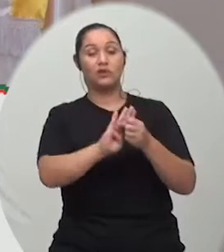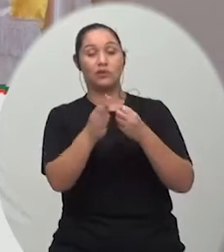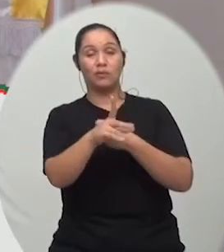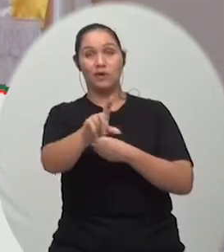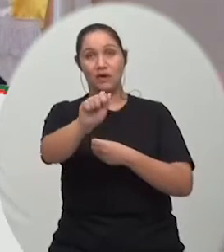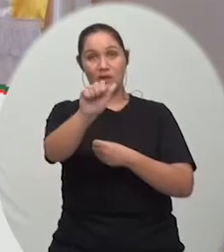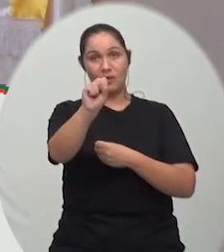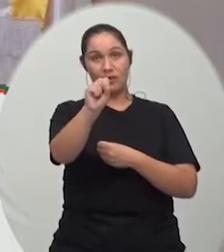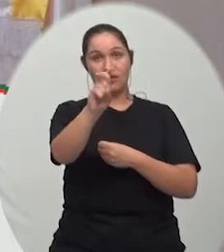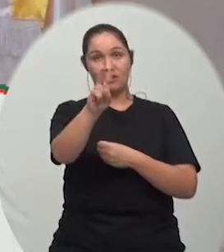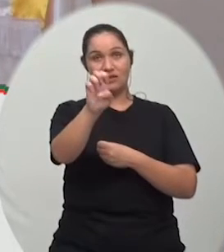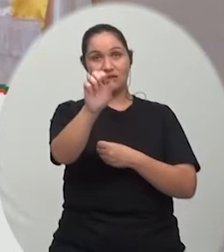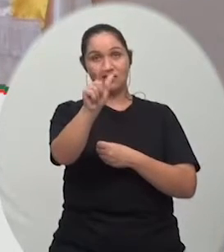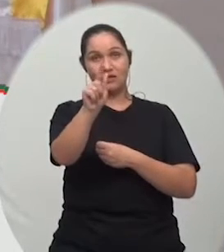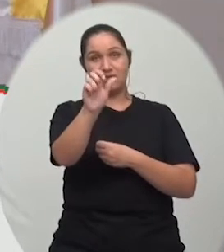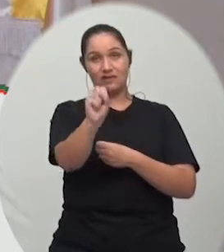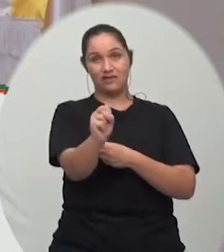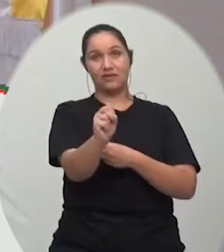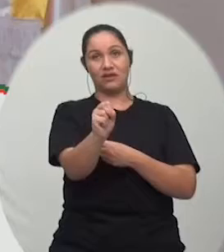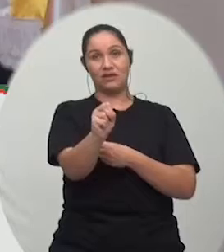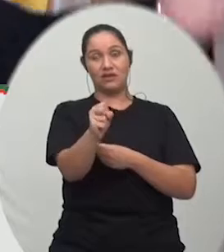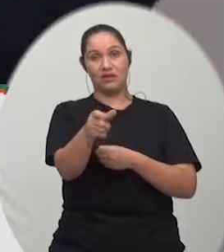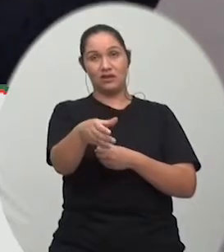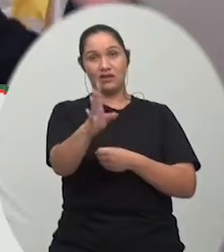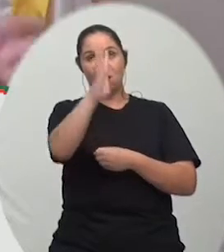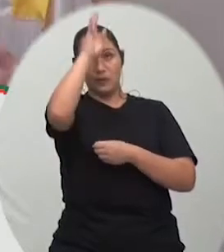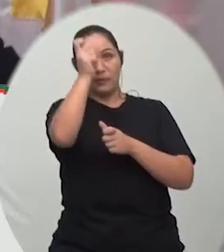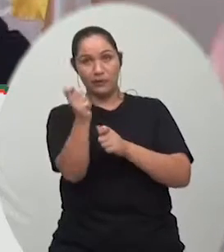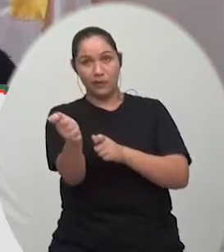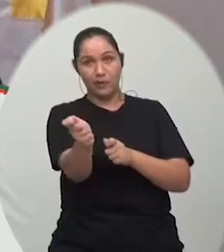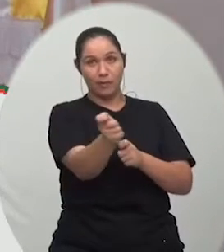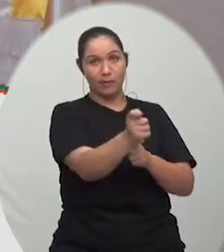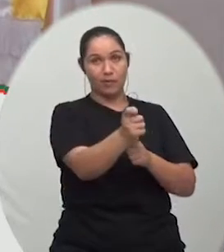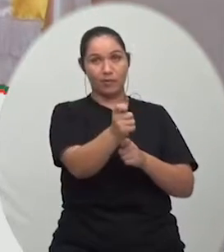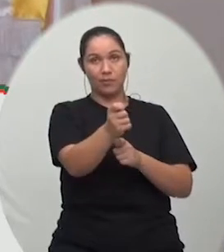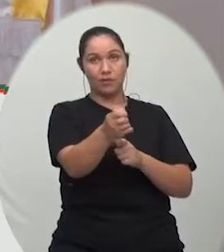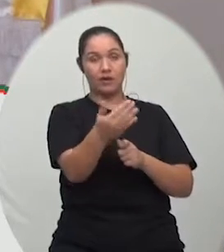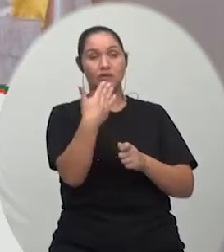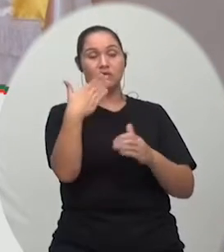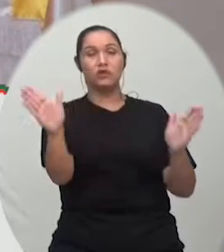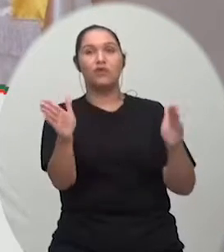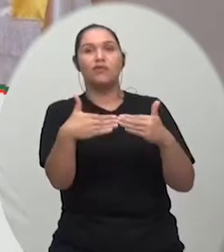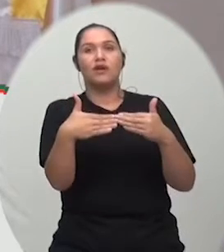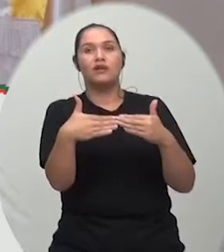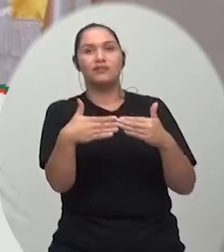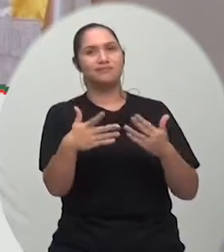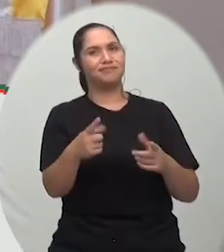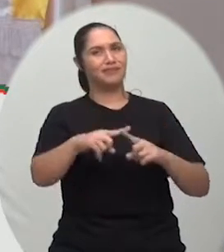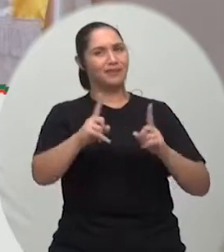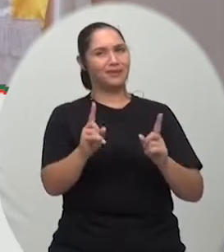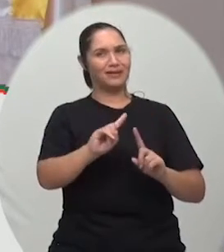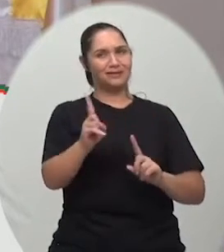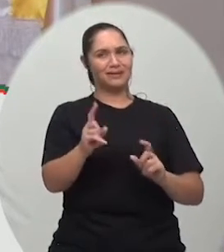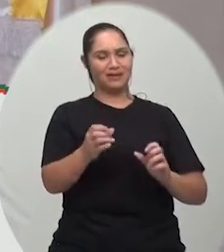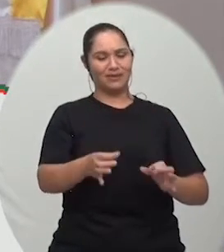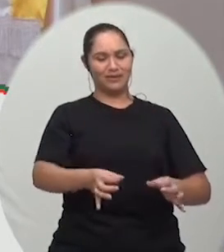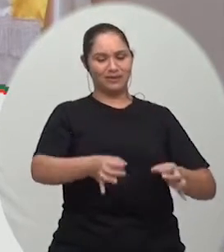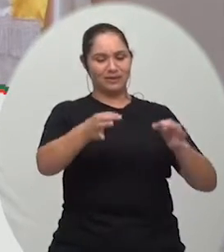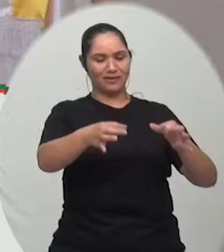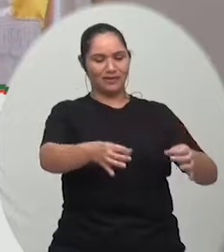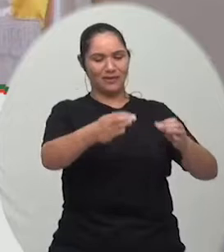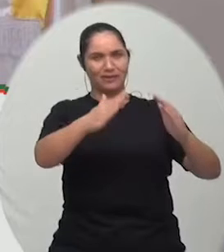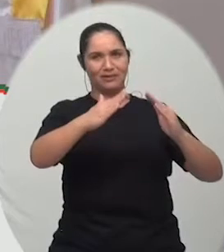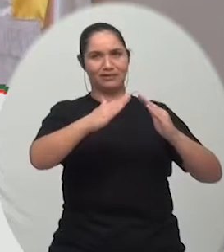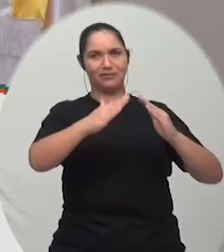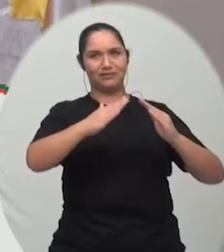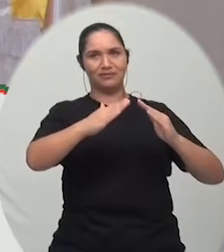bombeiro. Centro comunitário não, né? Temos lá quatro pilares levantados com três paredes, e que está caindo em cima das pessoas.